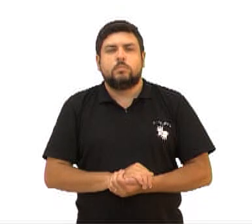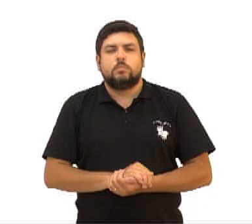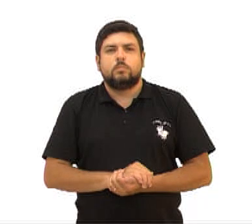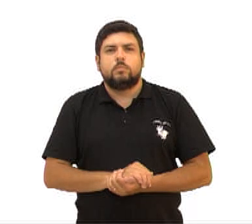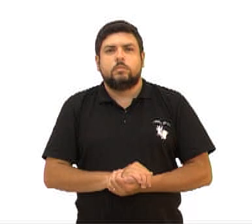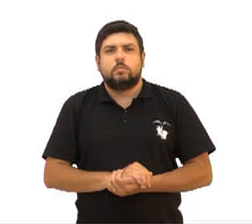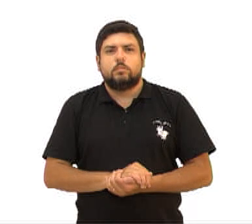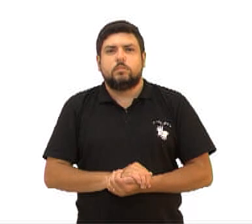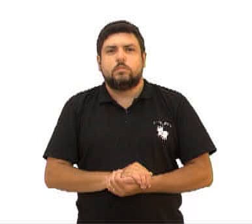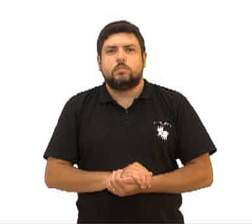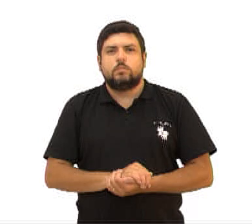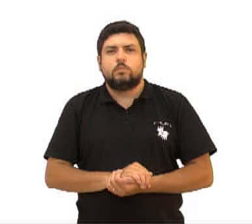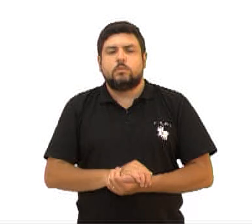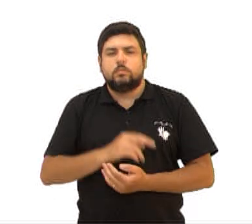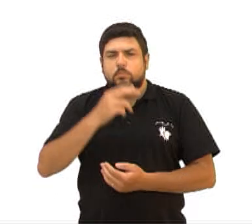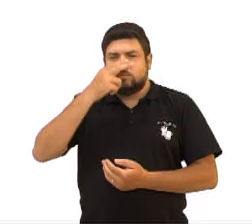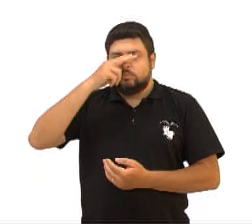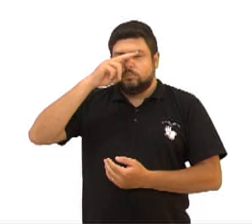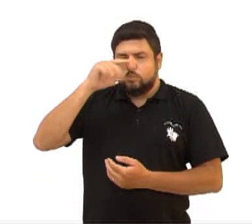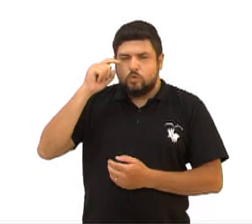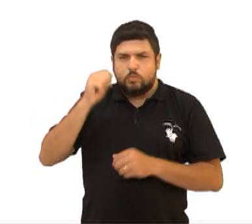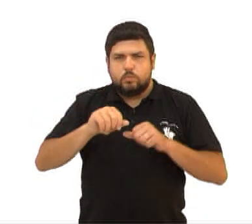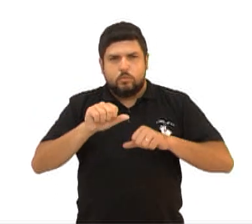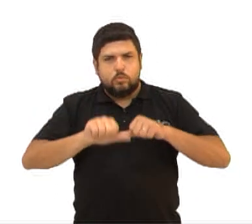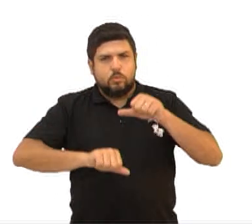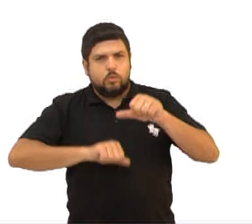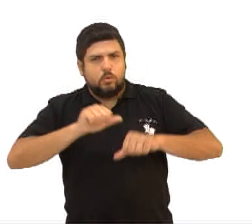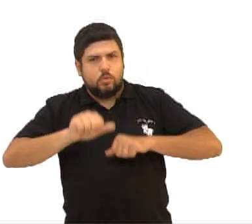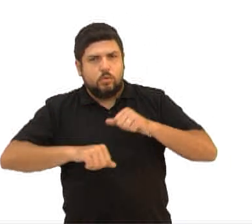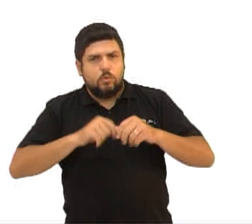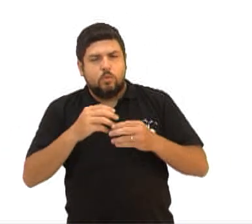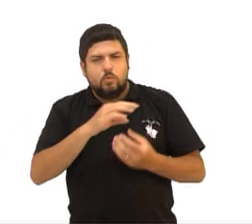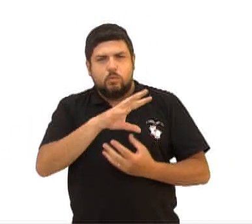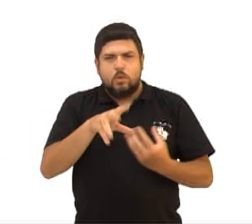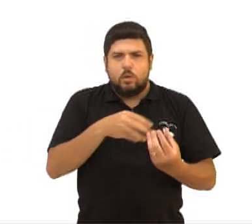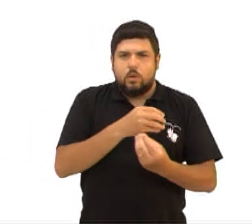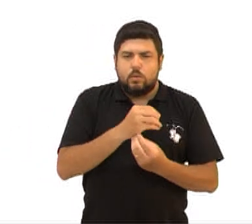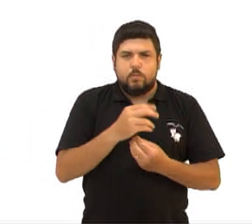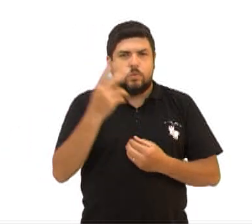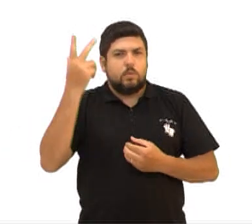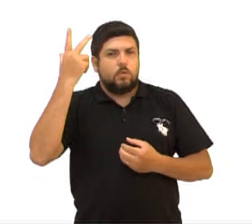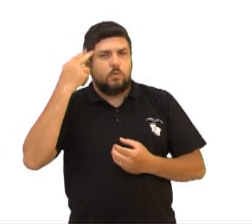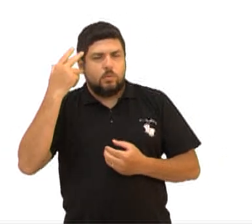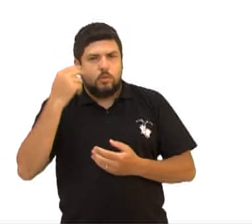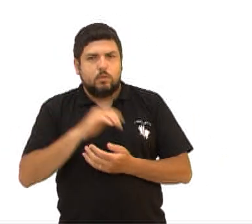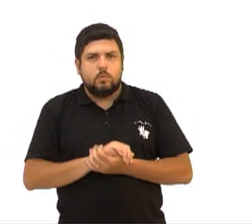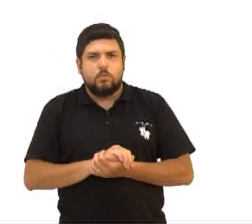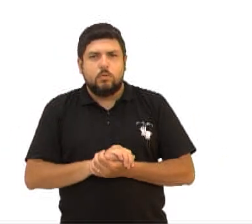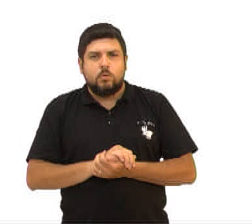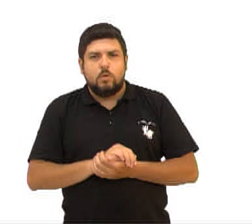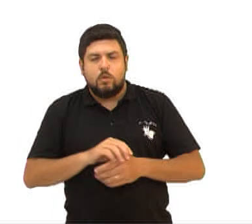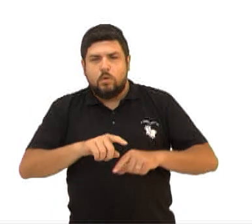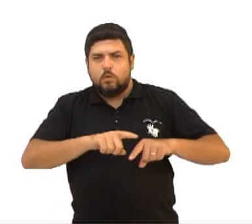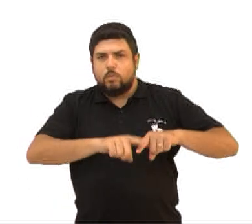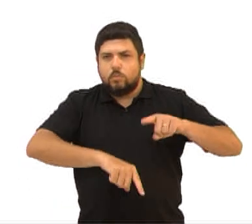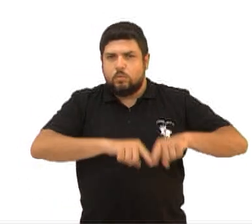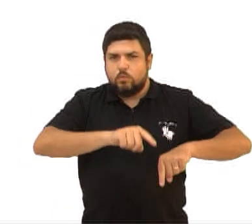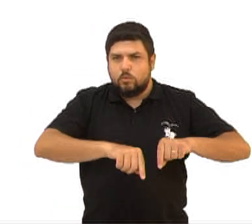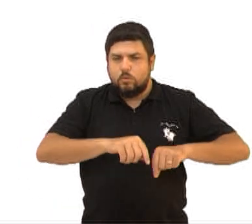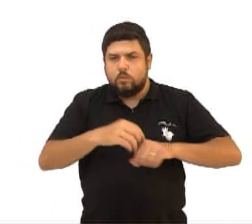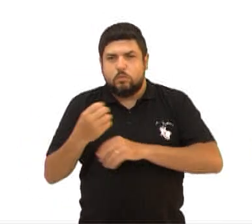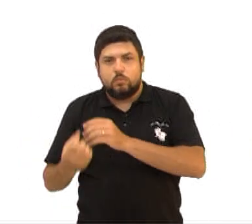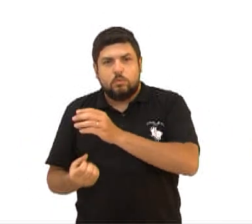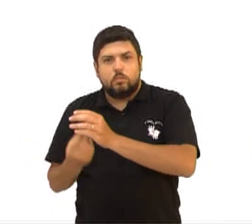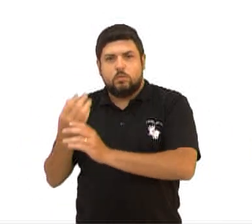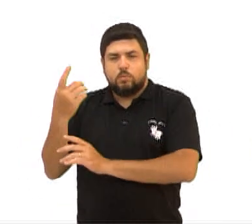Hegel muda a direção à relação arte-natureza. O ato de criação e o produto criado mudarão